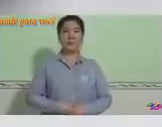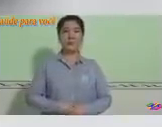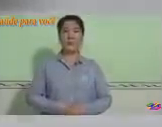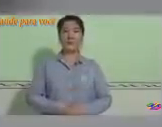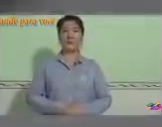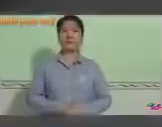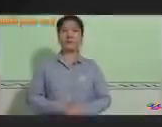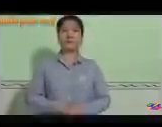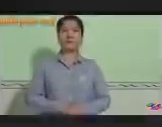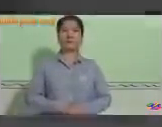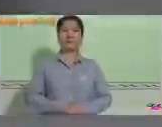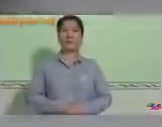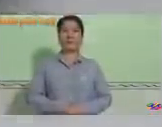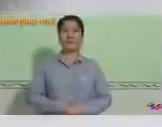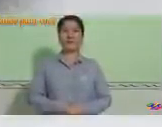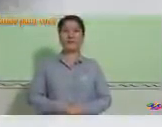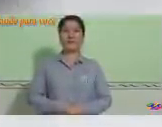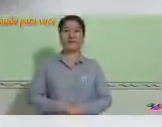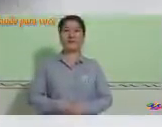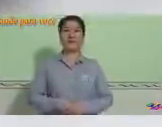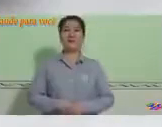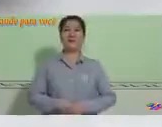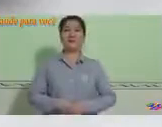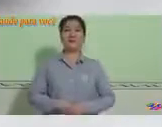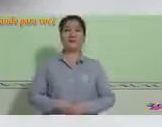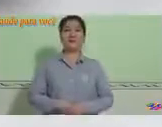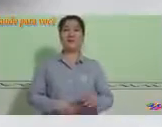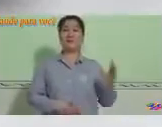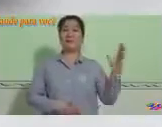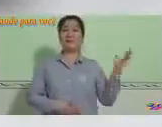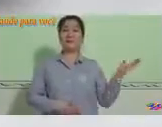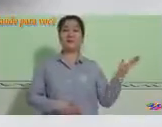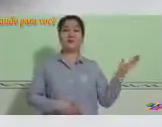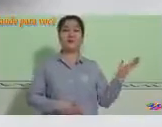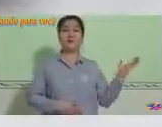prefere ficar calado, sem interagir como os outros à sua volta,